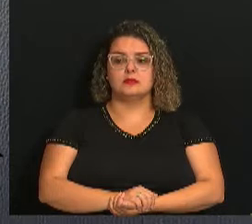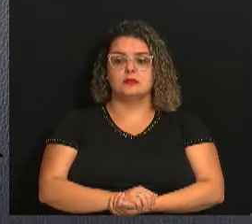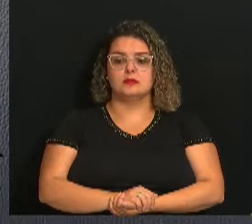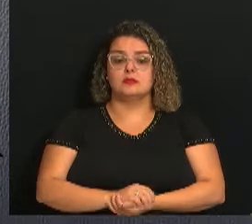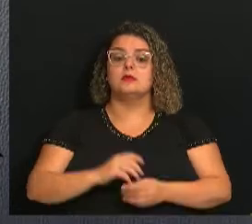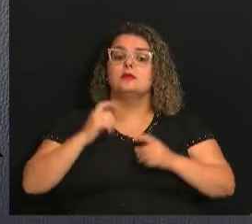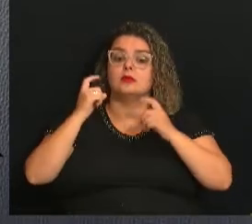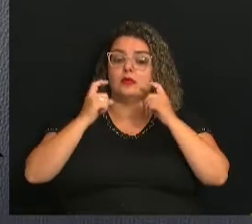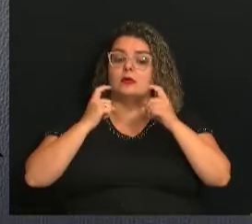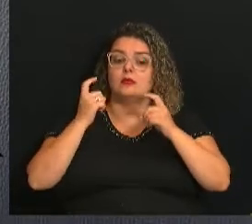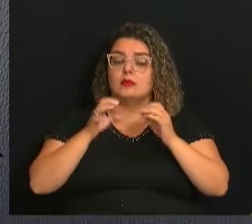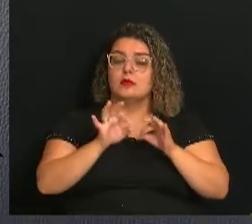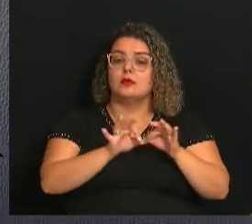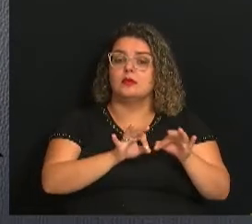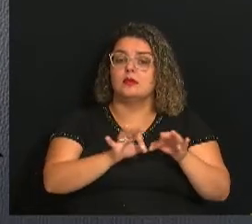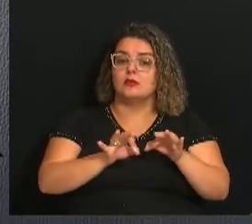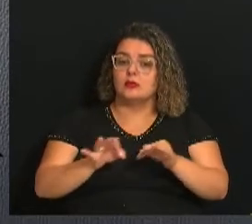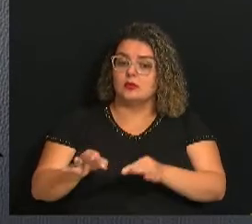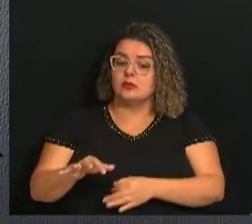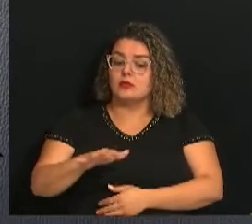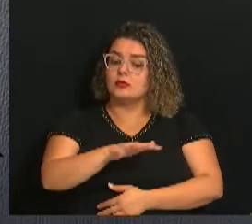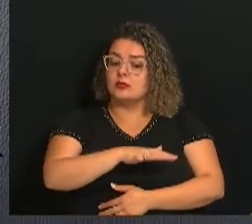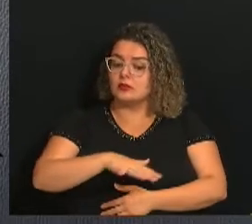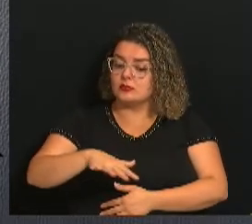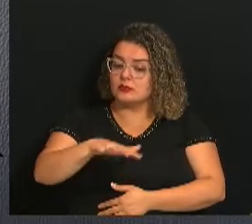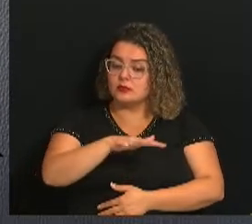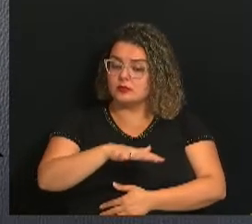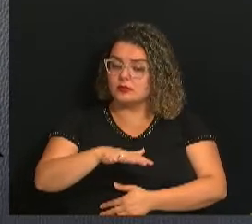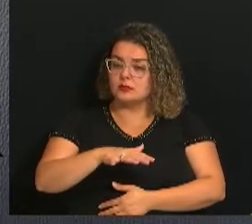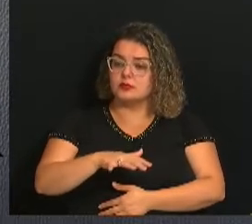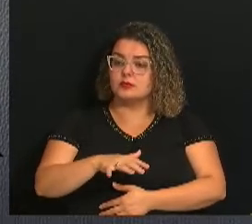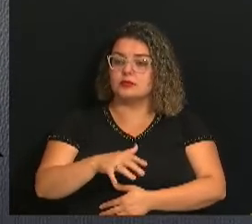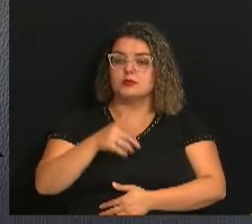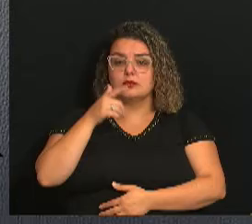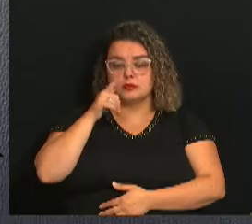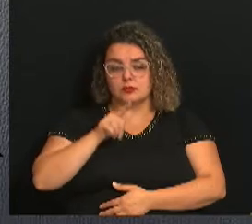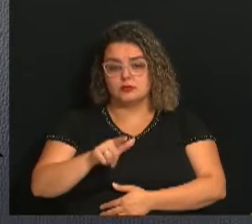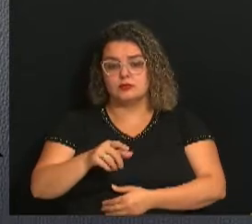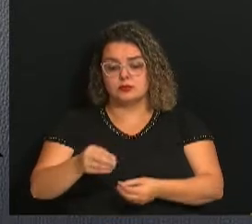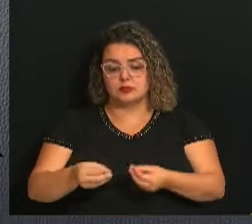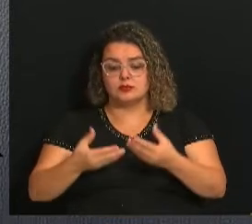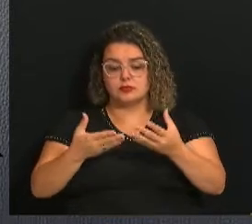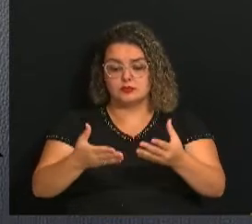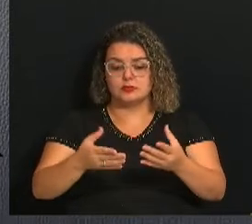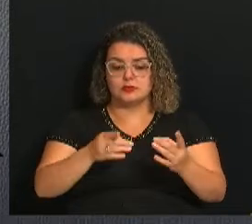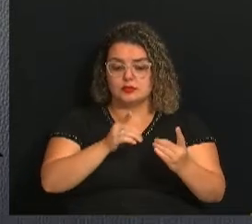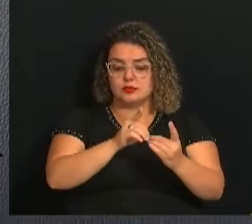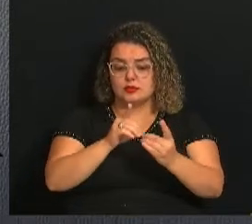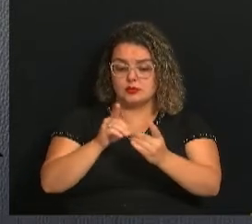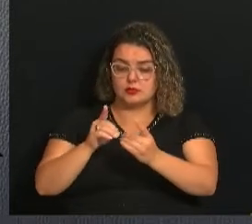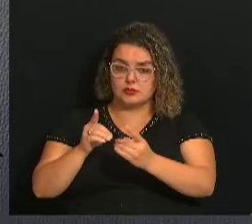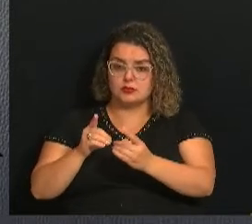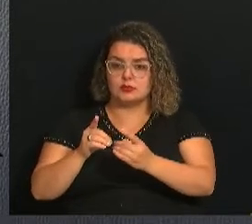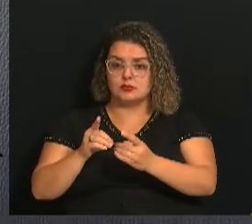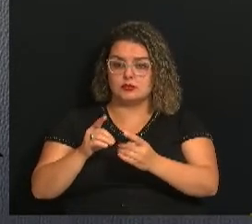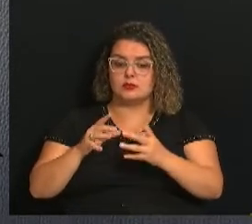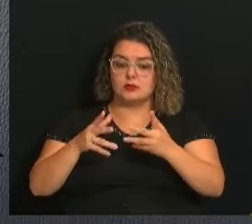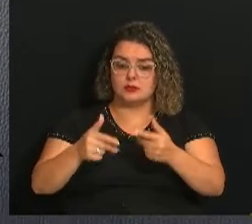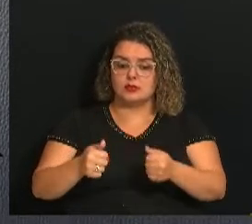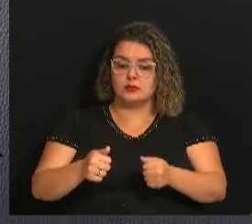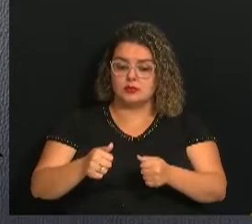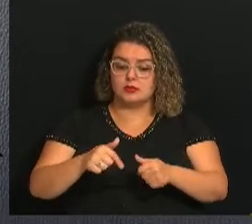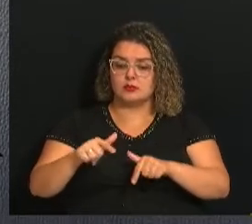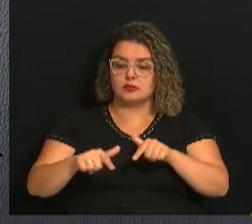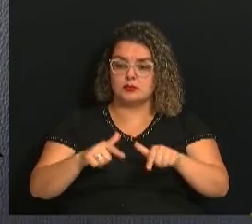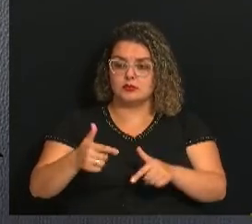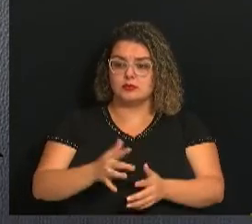tentar organizar aquele espaço e dar condições de trabalho e de atendimento, mas tinha